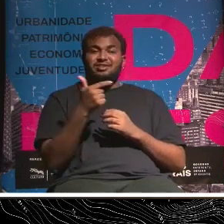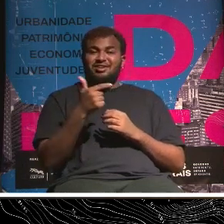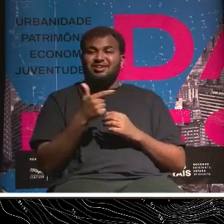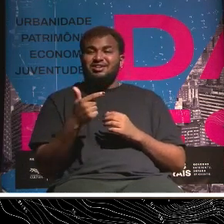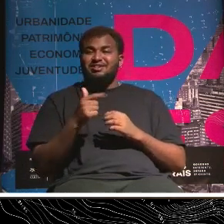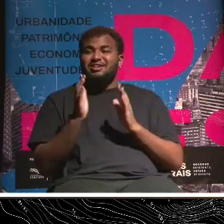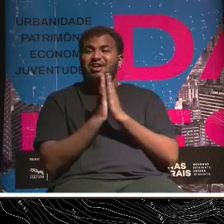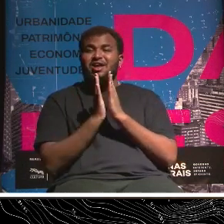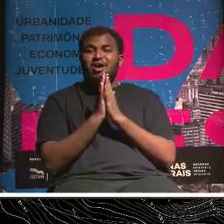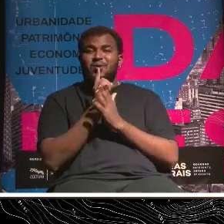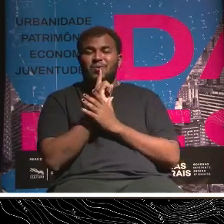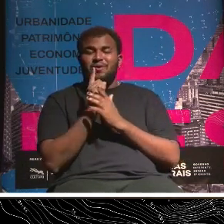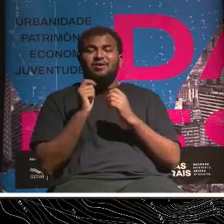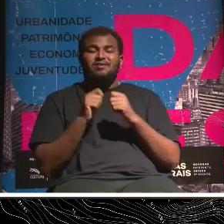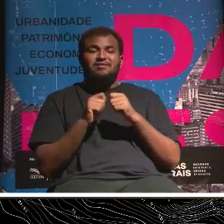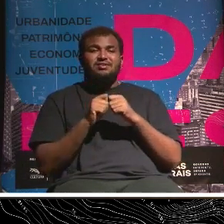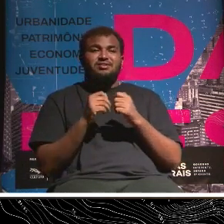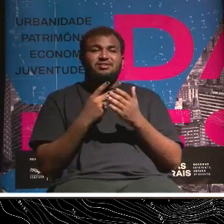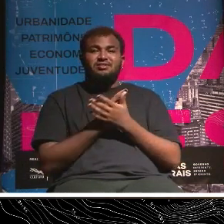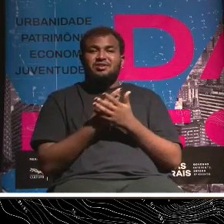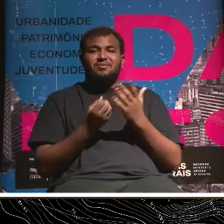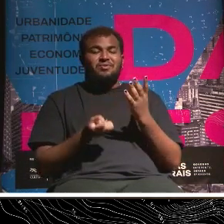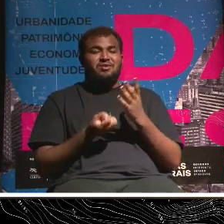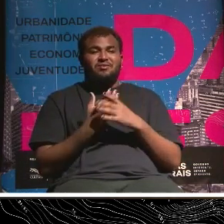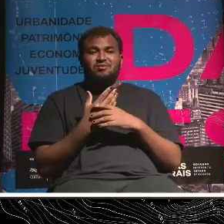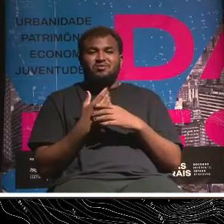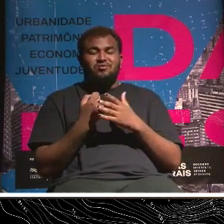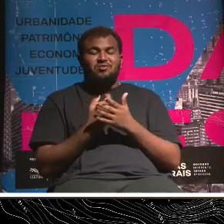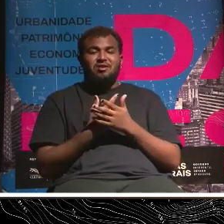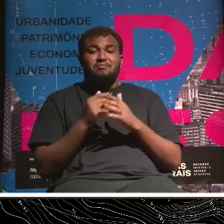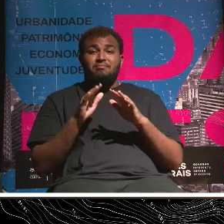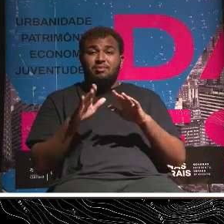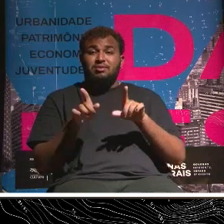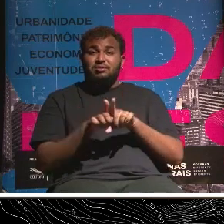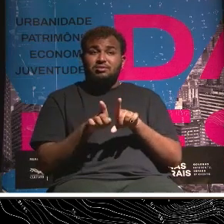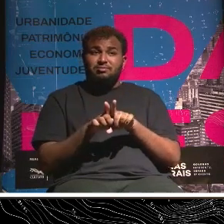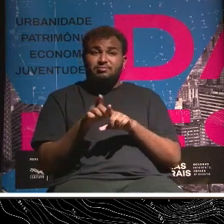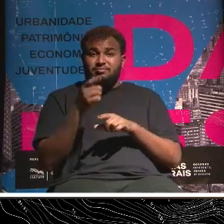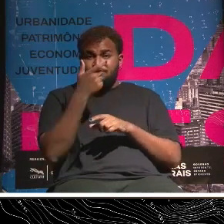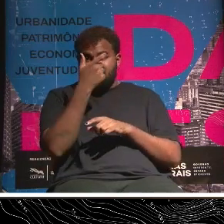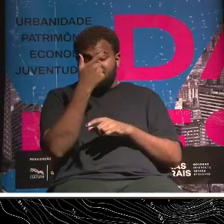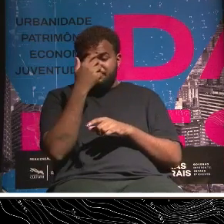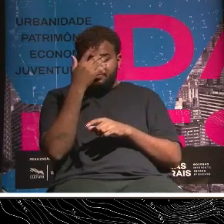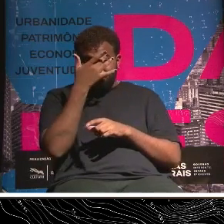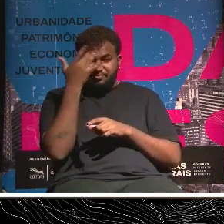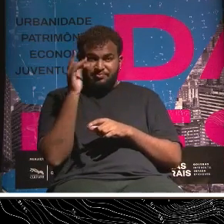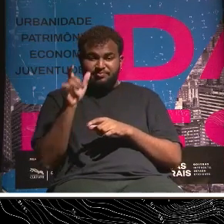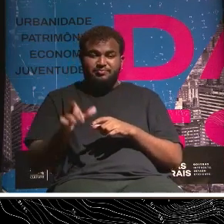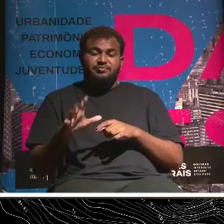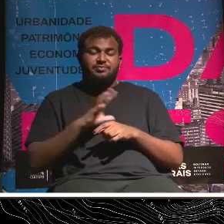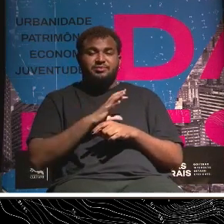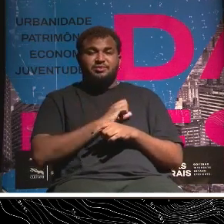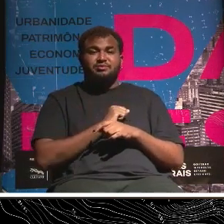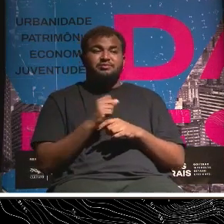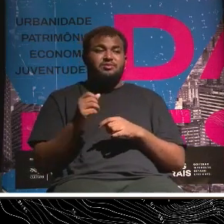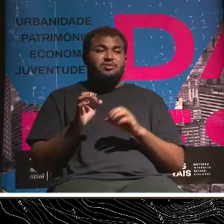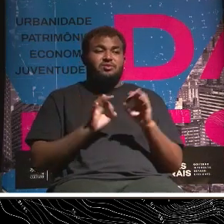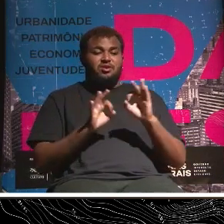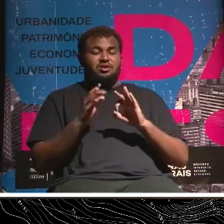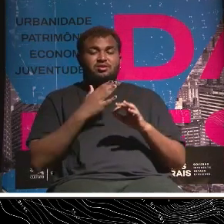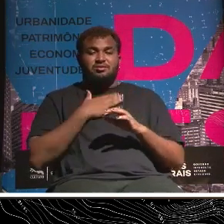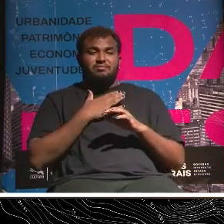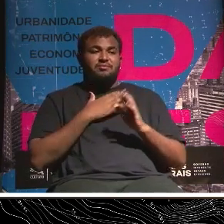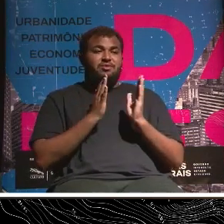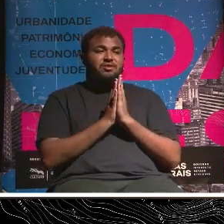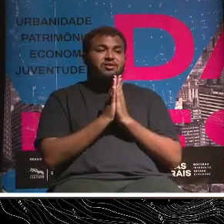fim de semana, que não são produções contratadas, mas de pessoas que eu amo, que falaram, eu preciso que você organize o meu aniversário, tenho